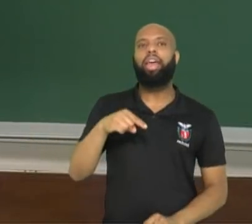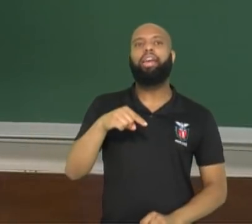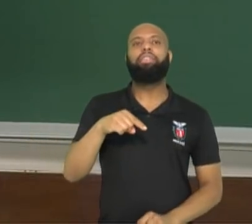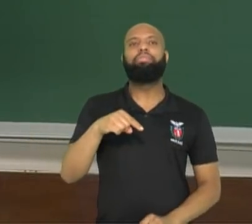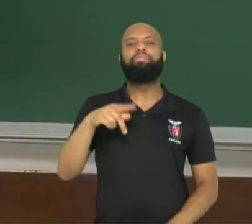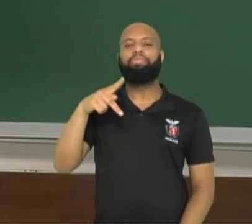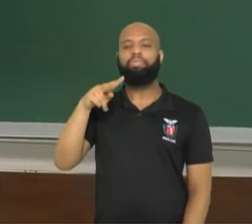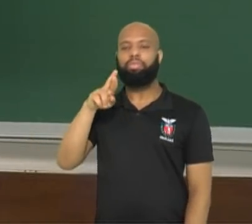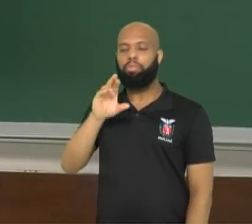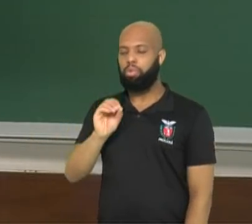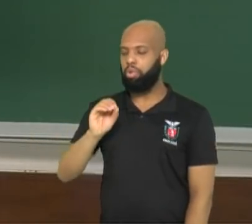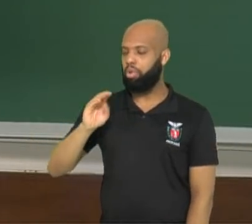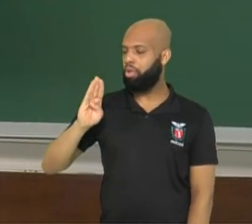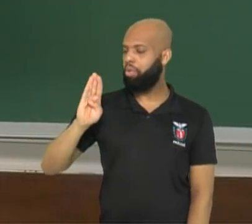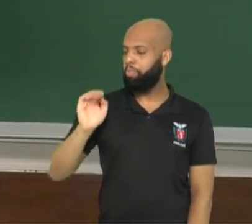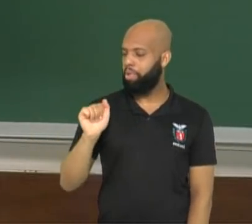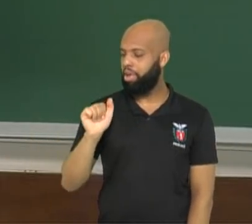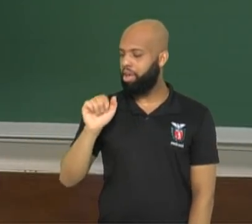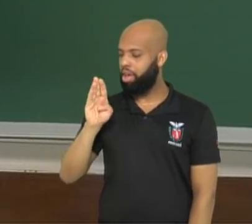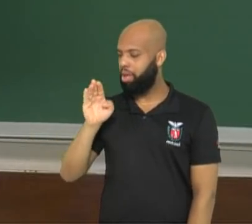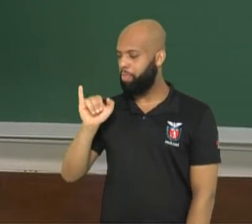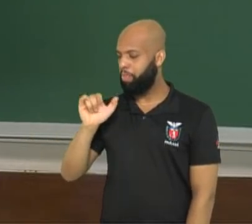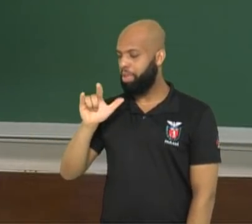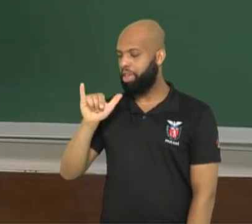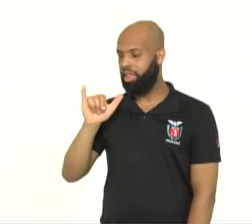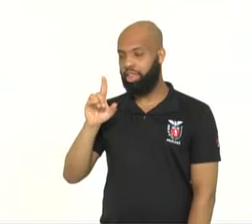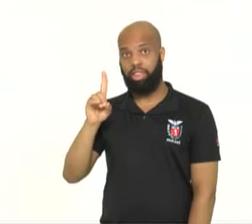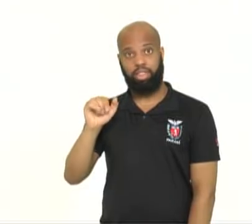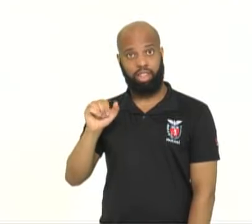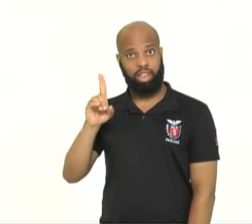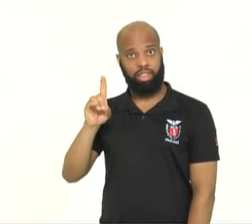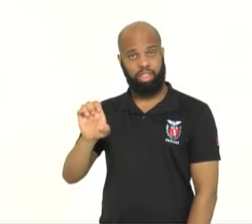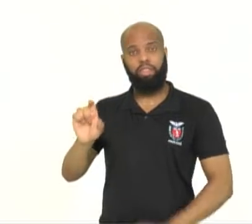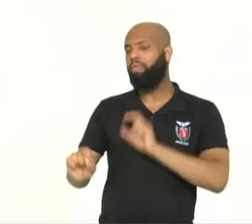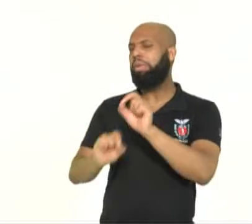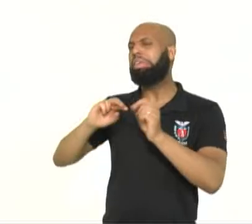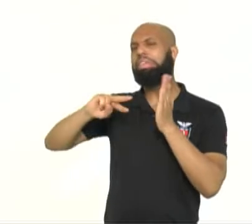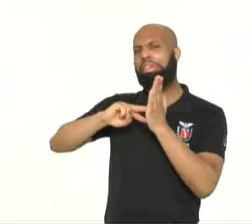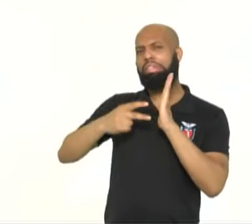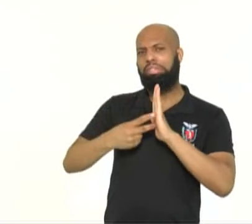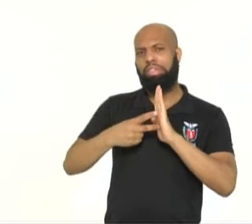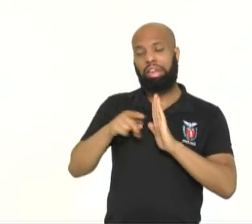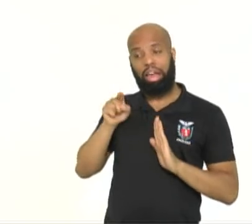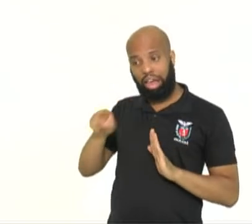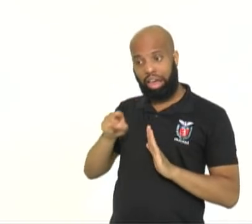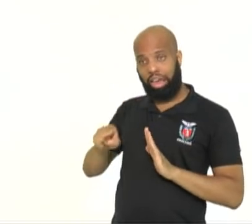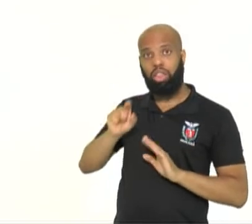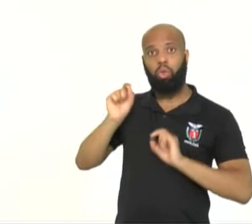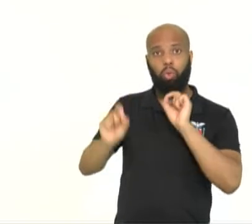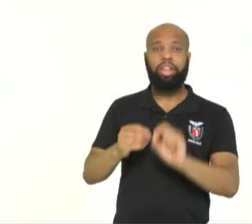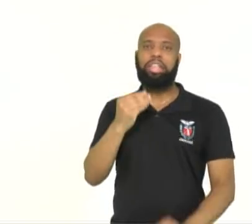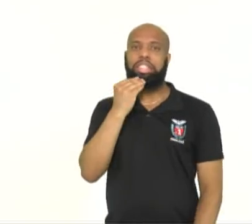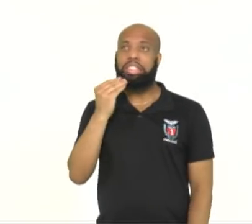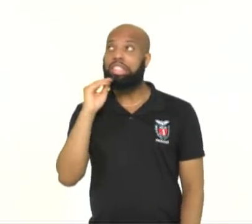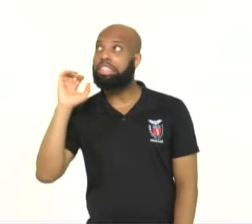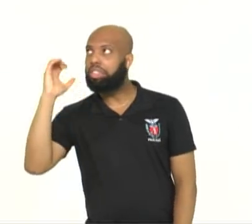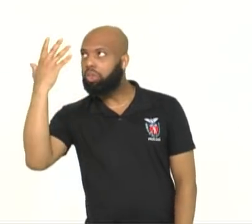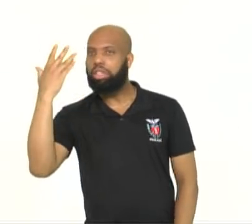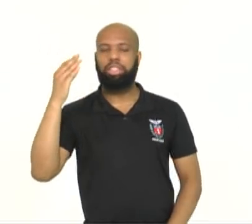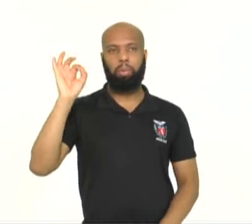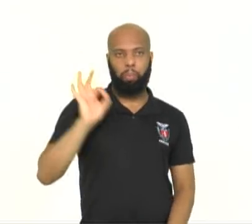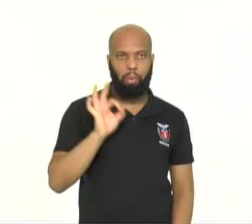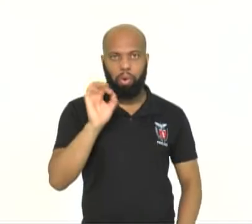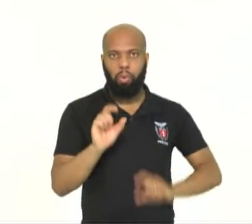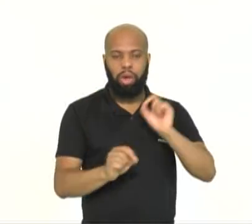colocou aqui uma definição. A probabilidade é o estudo sobre experimentos